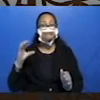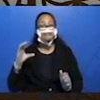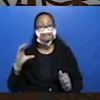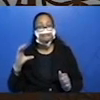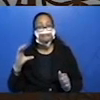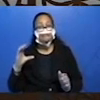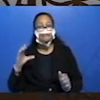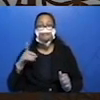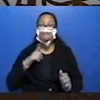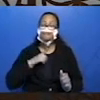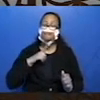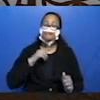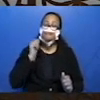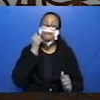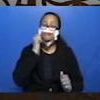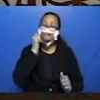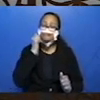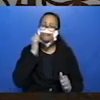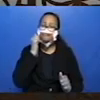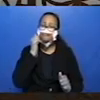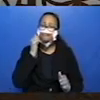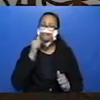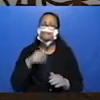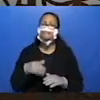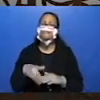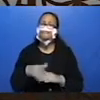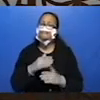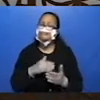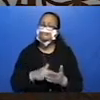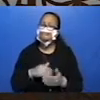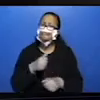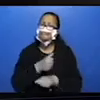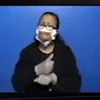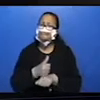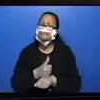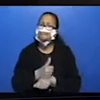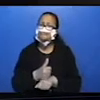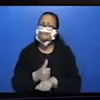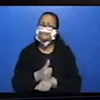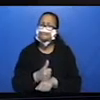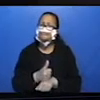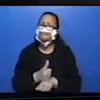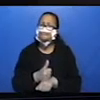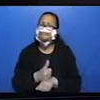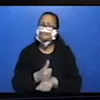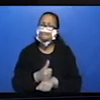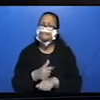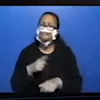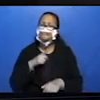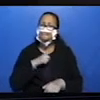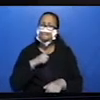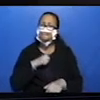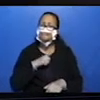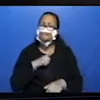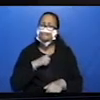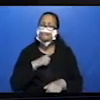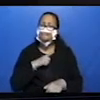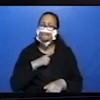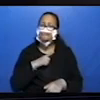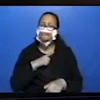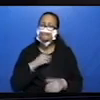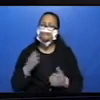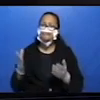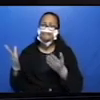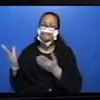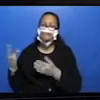existe cientista em todas as áreas, em todas as profissões. Nós temos aqui esse Marcelo, ele